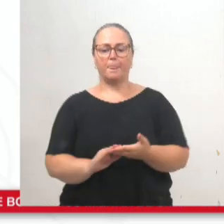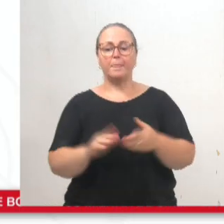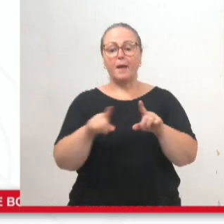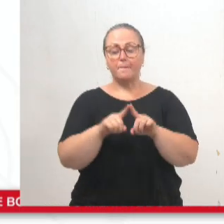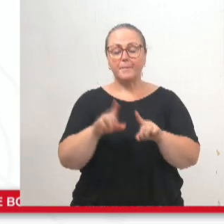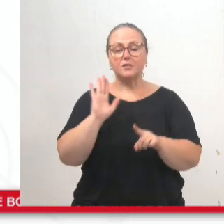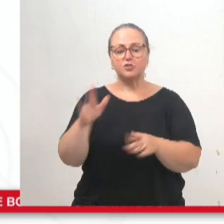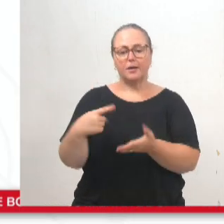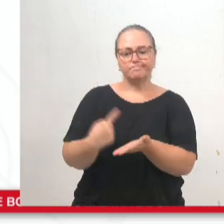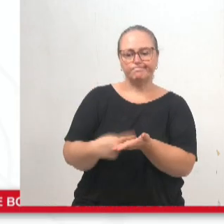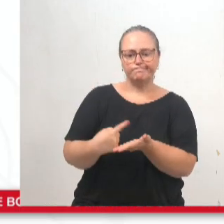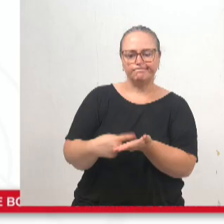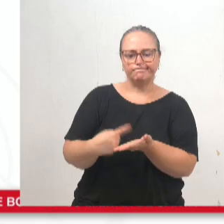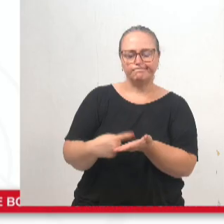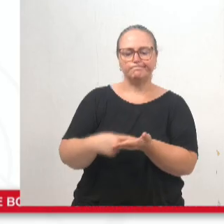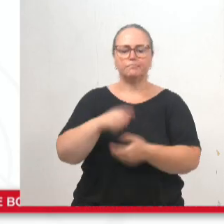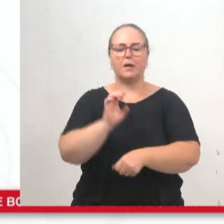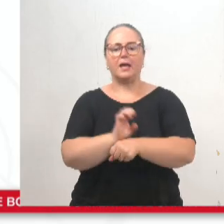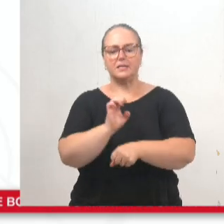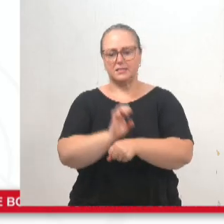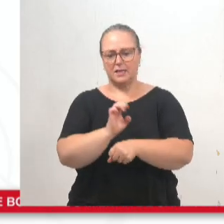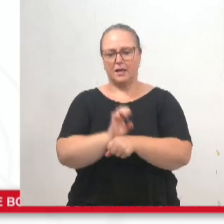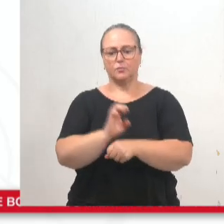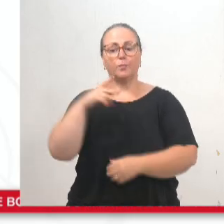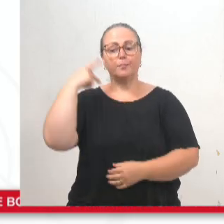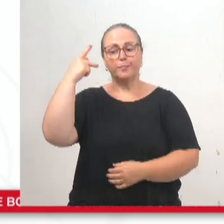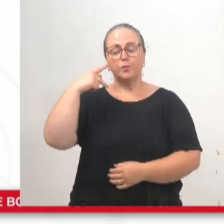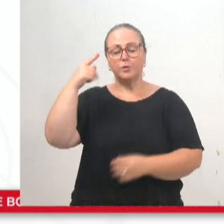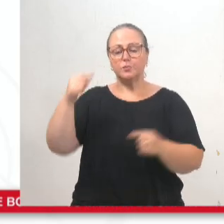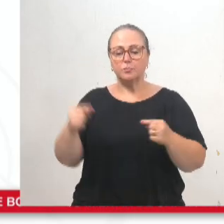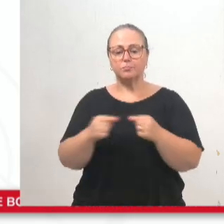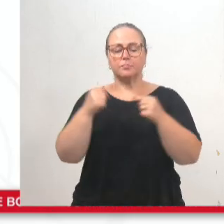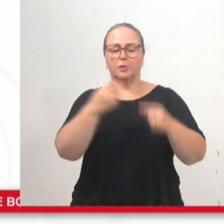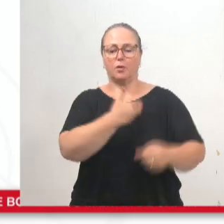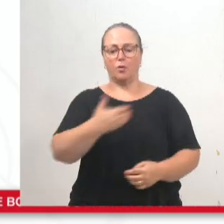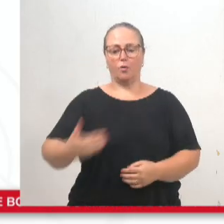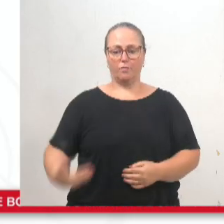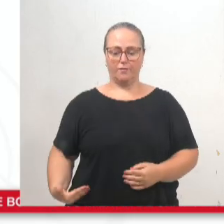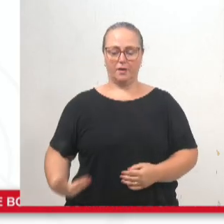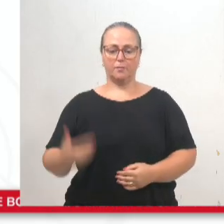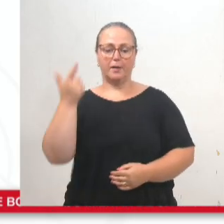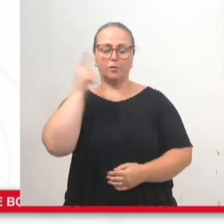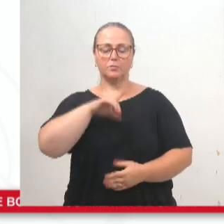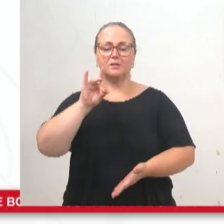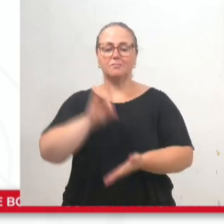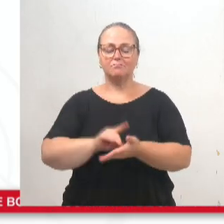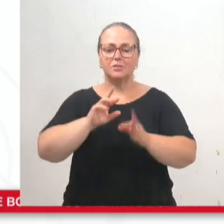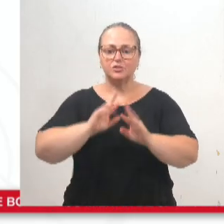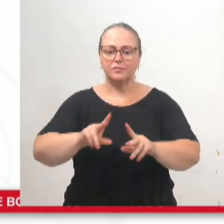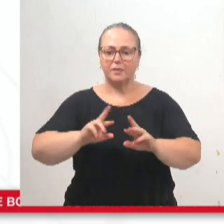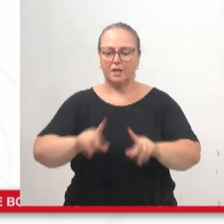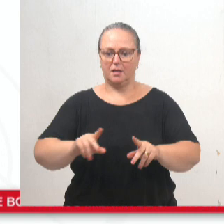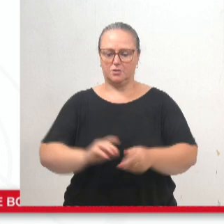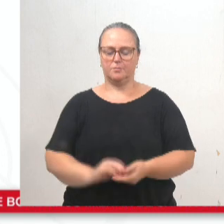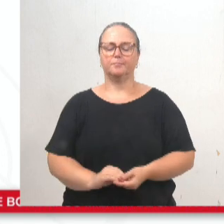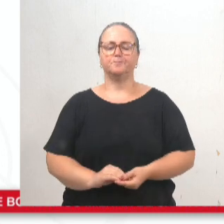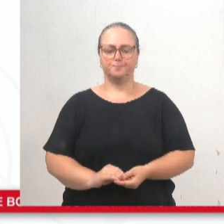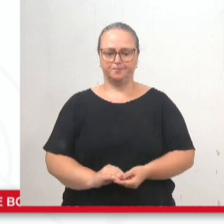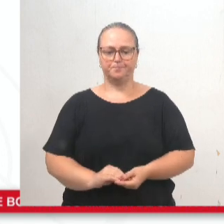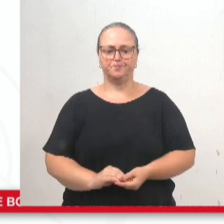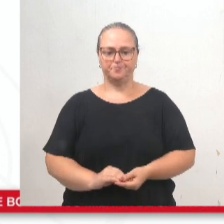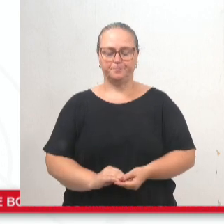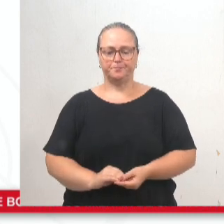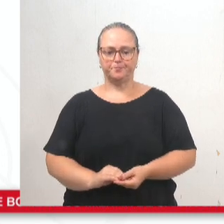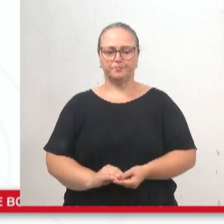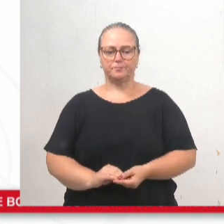e não institucional do Corpo de Bombeiros, em ter uma centralização, uma regionalização de vários órgãos do Estado, e